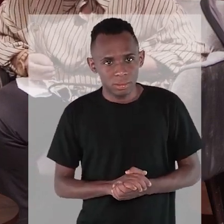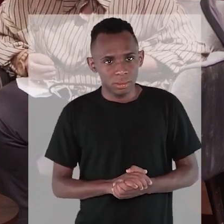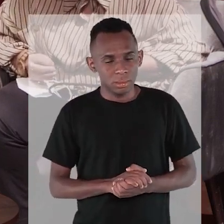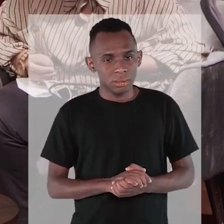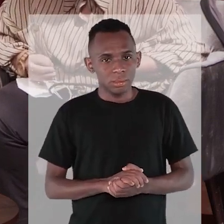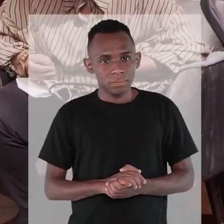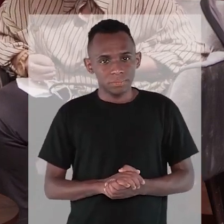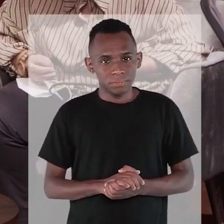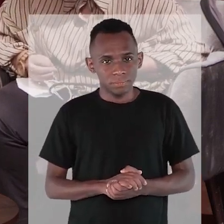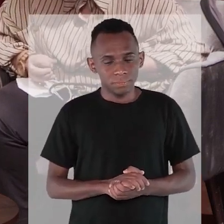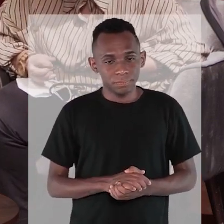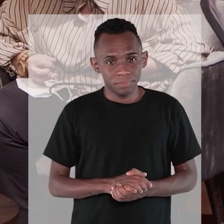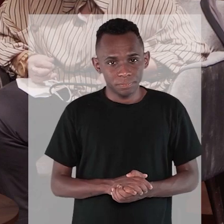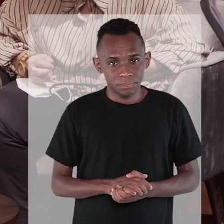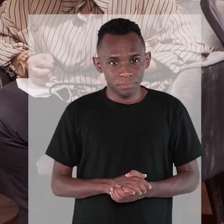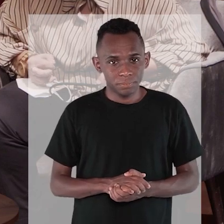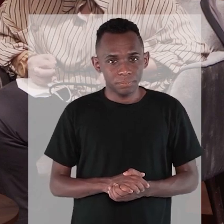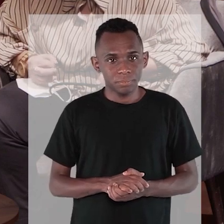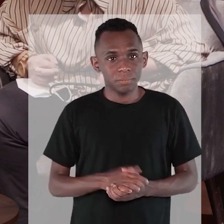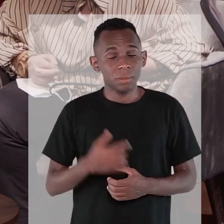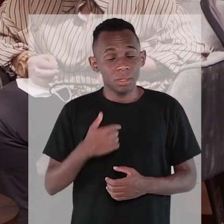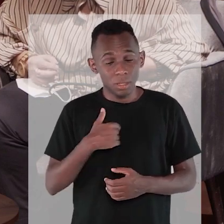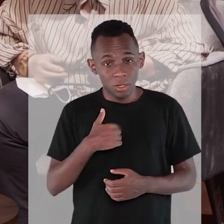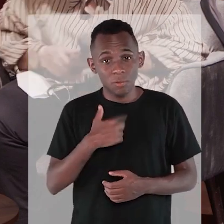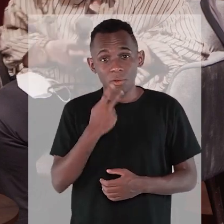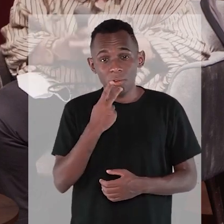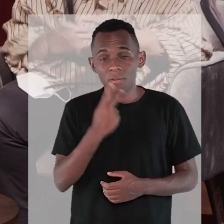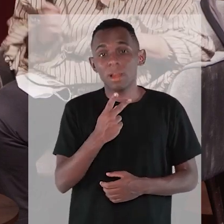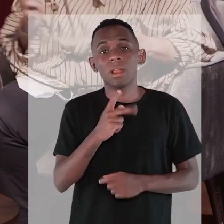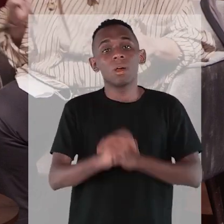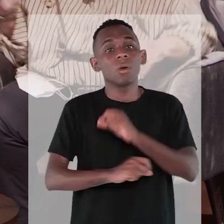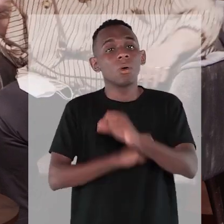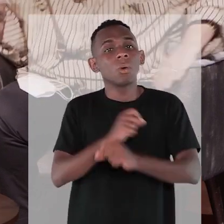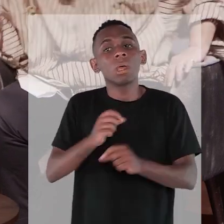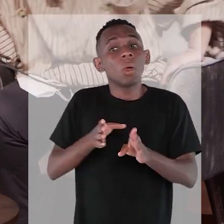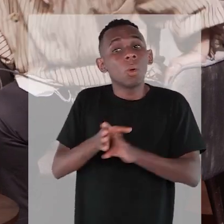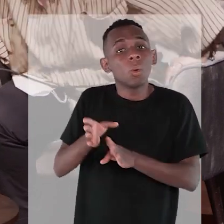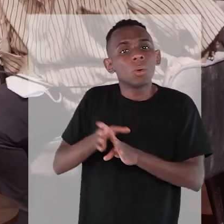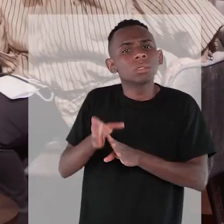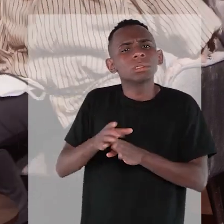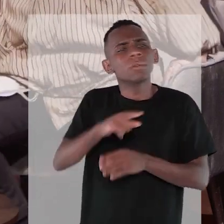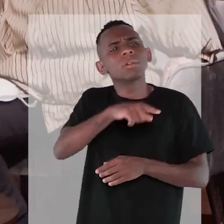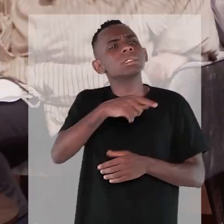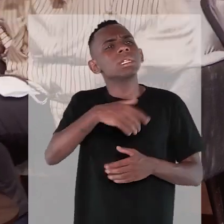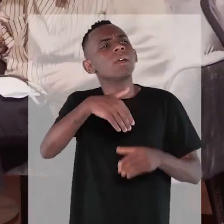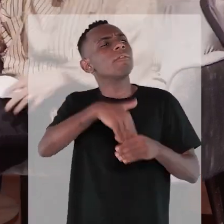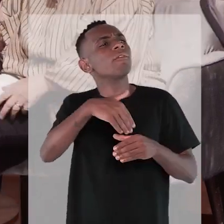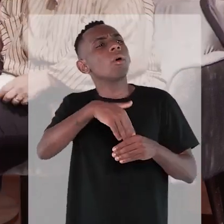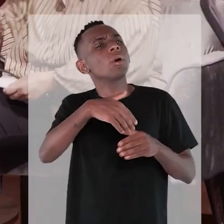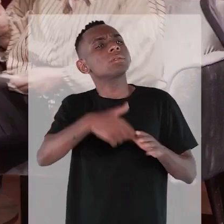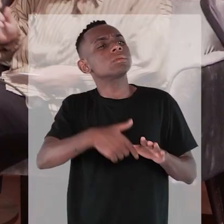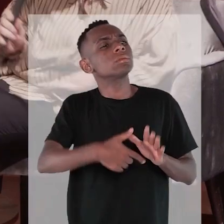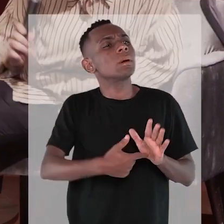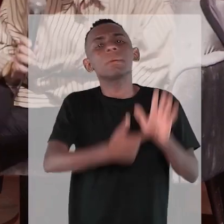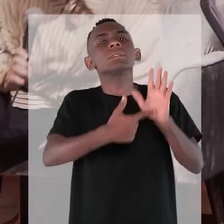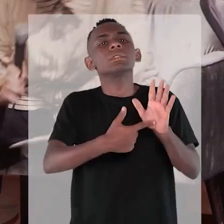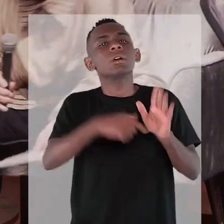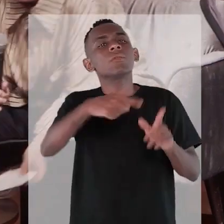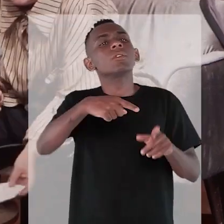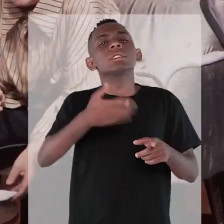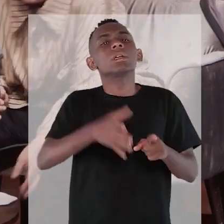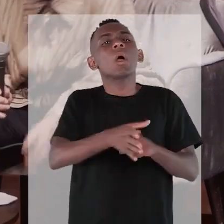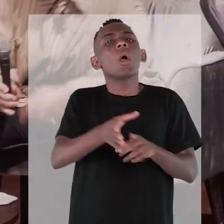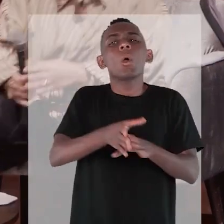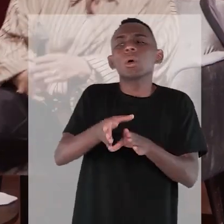minha prerrogativa de coordenador dessa mesa para instigar. Quem é que elegeu você coordenador da mesa? O Afonso. Foi o Afonso.